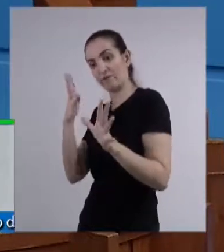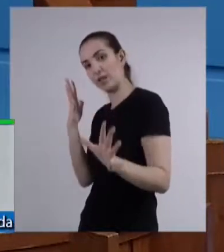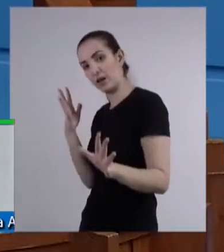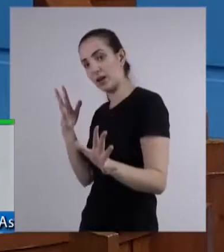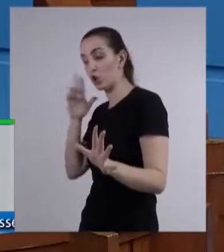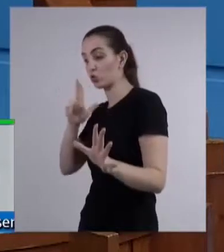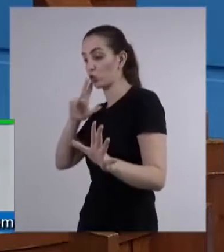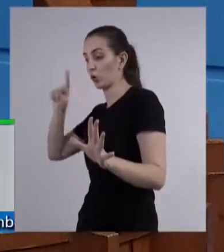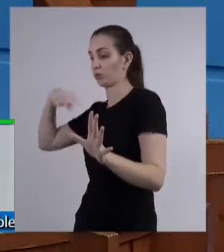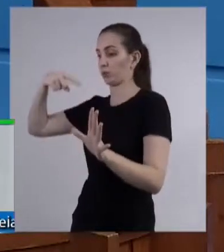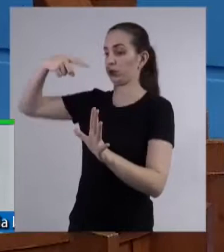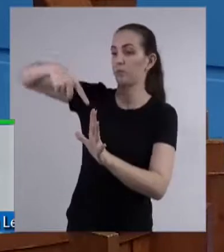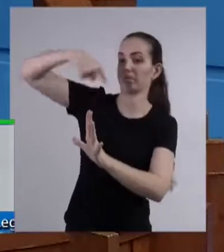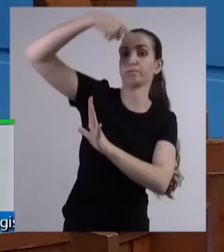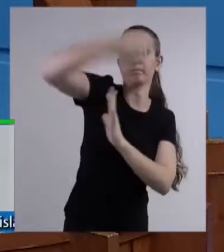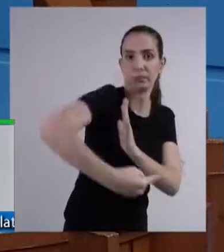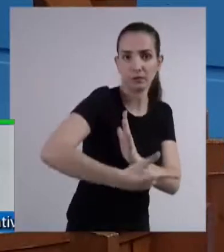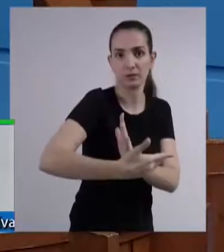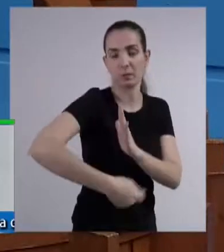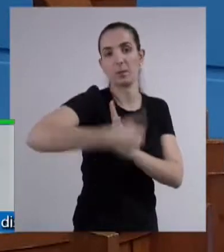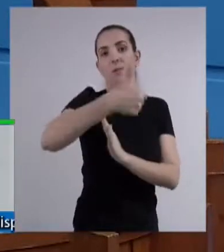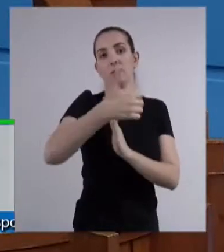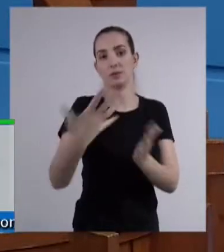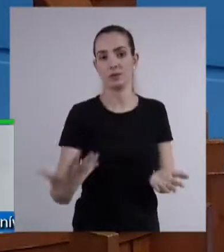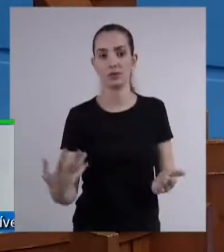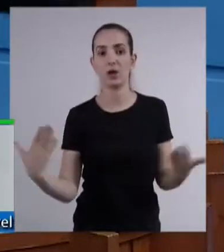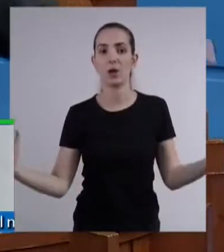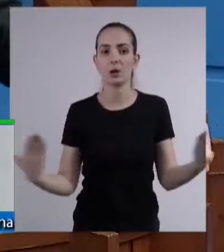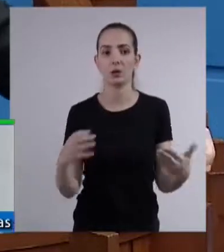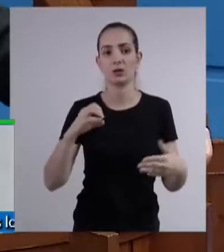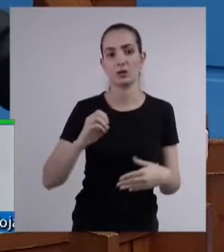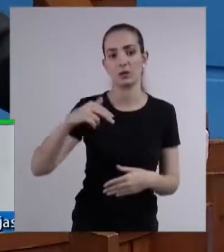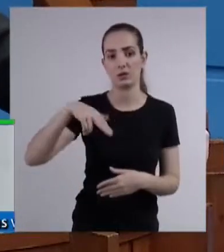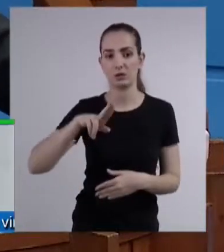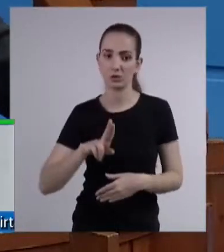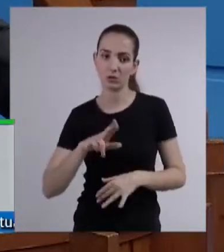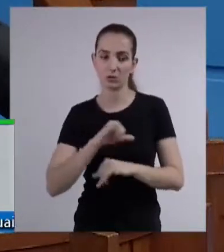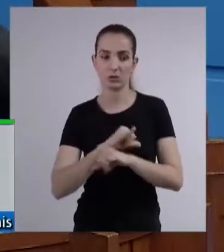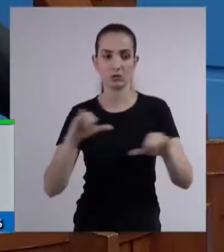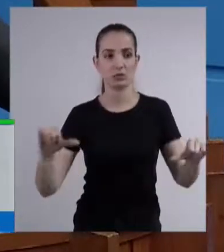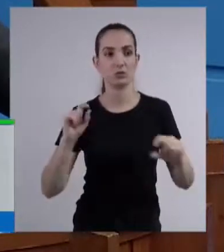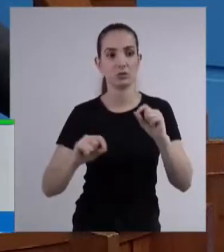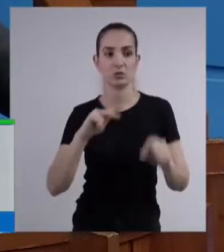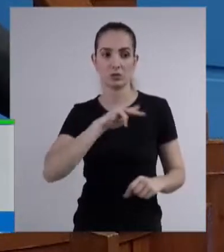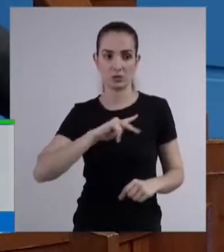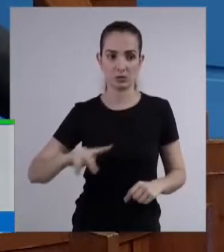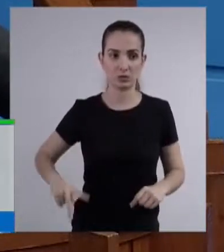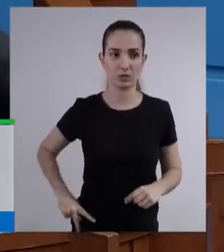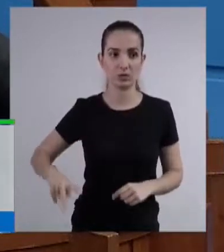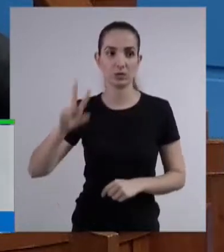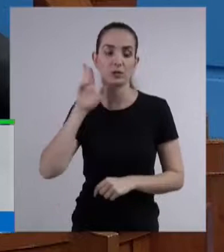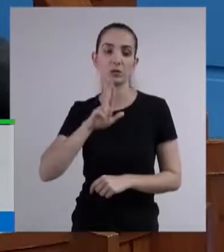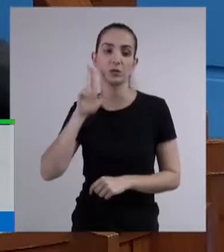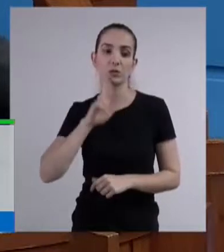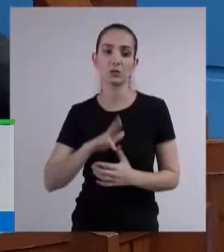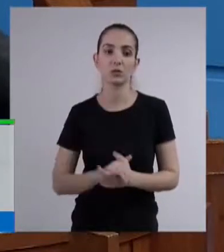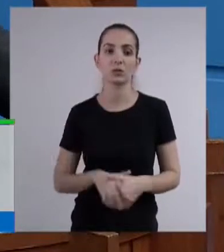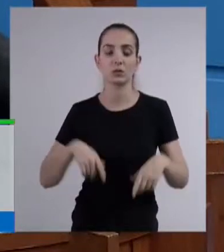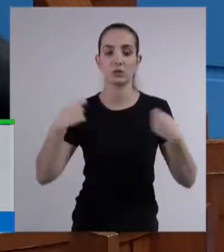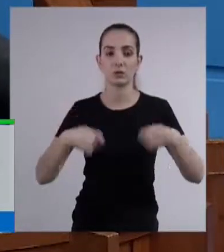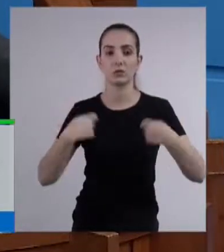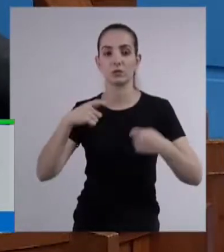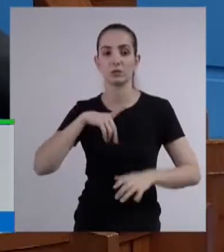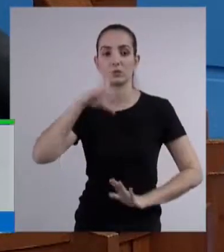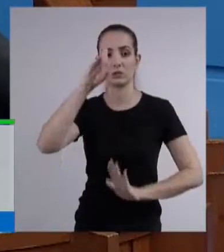Aí a ONU se manifesta. A ONU diz: o presidente Lula tem que ter